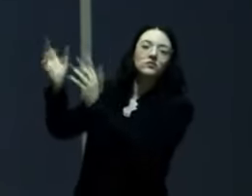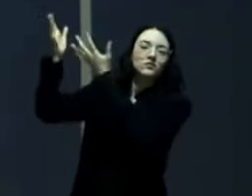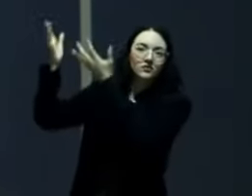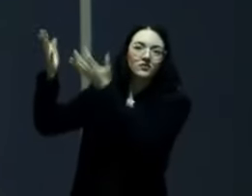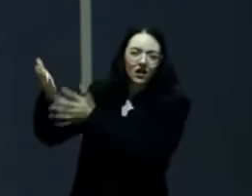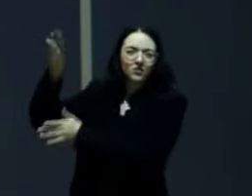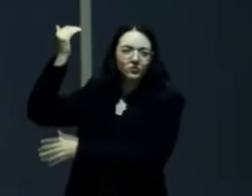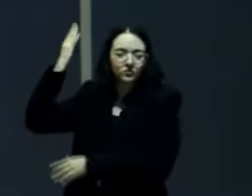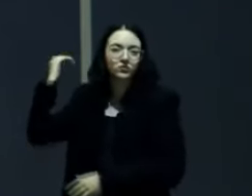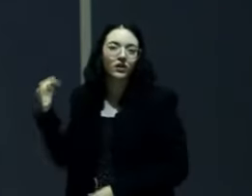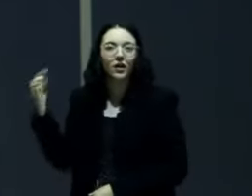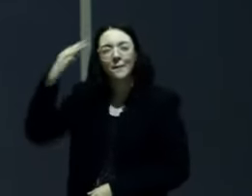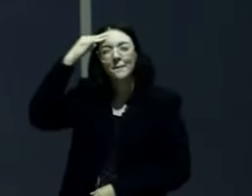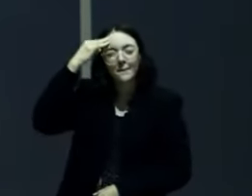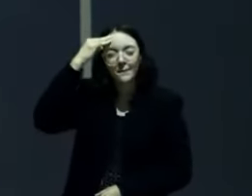Na sua memória,